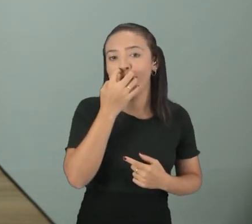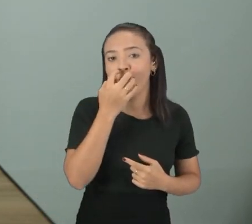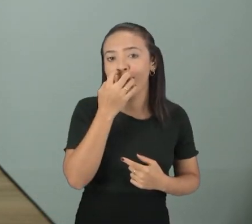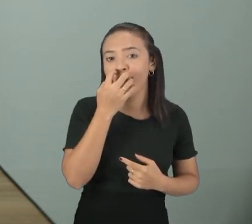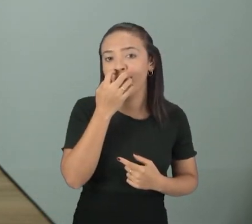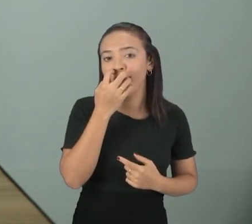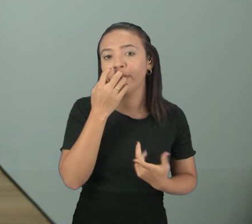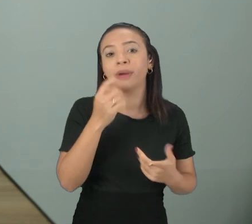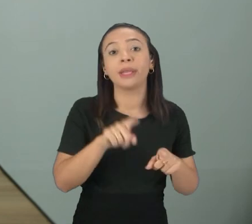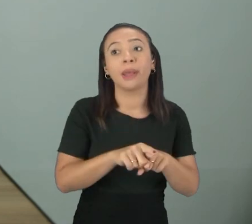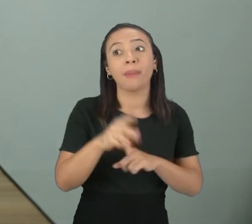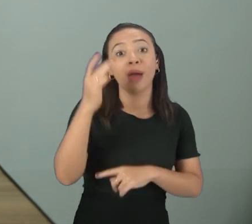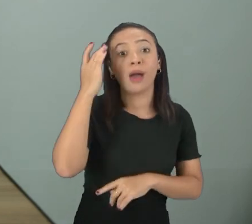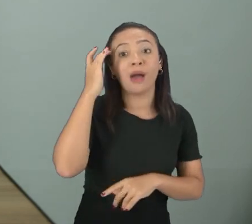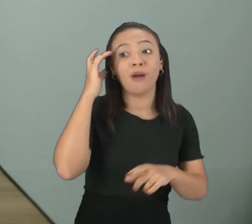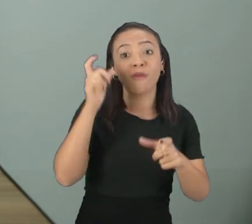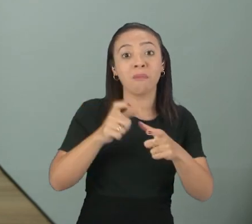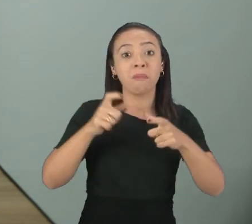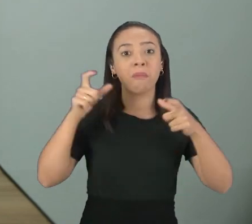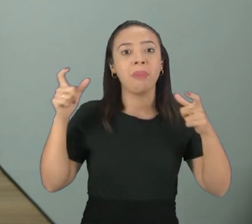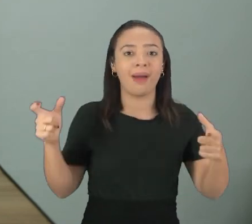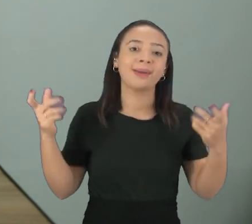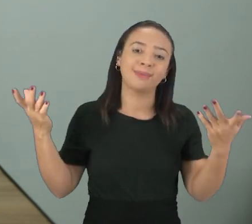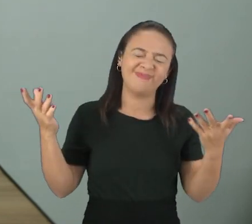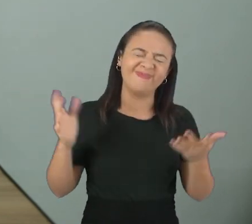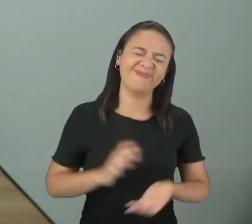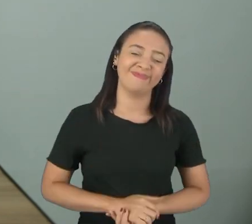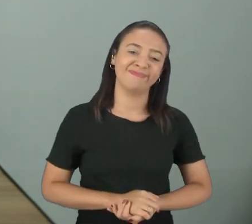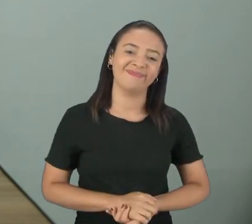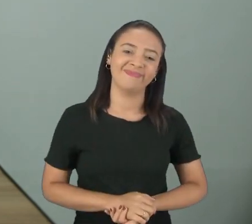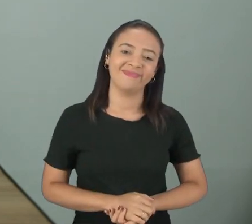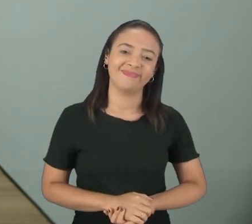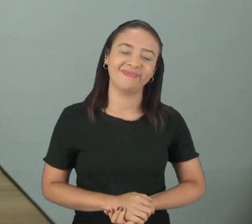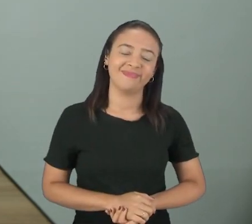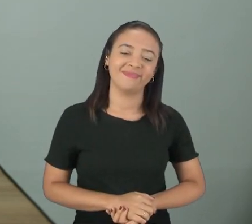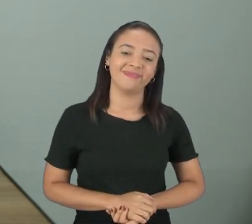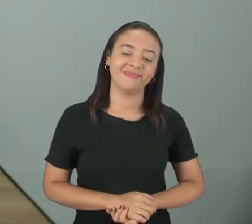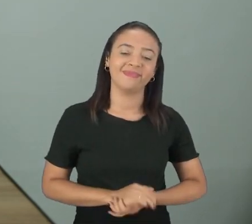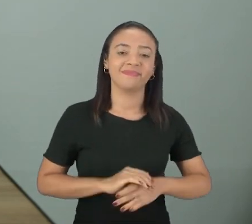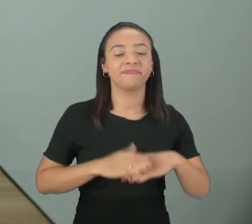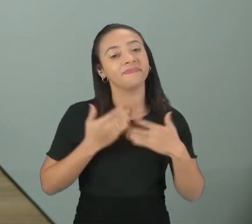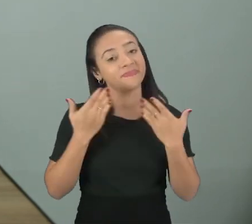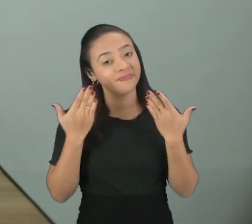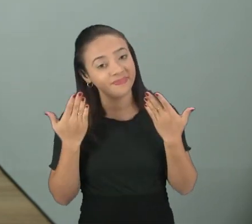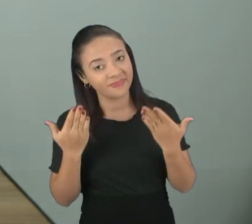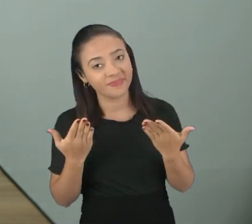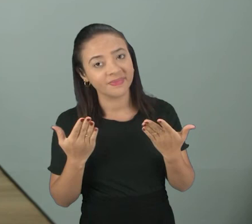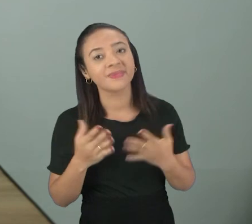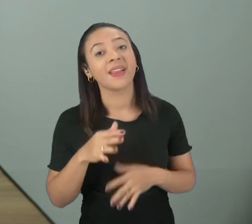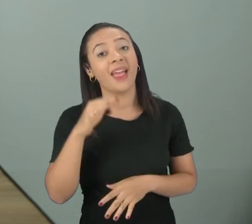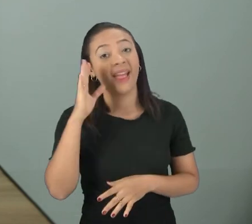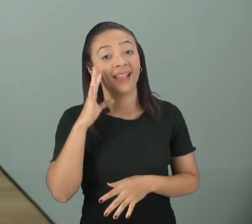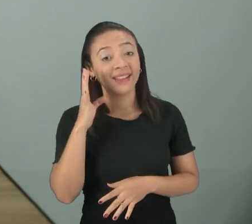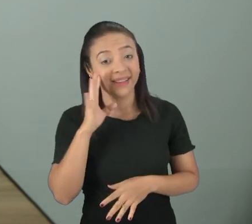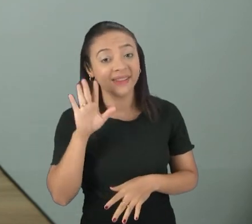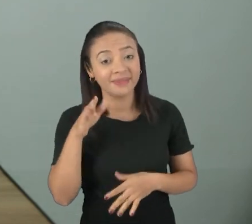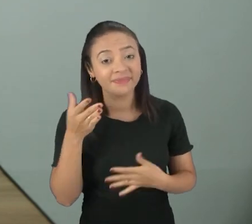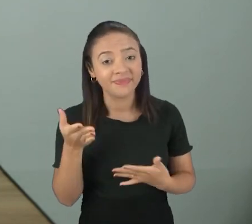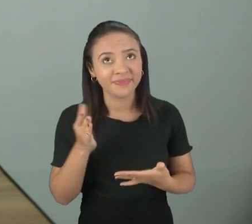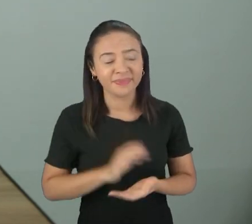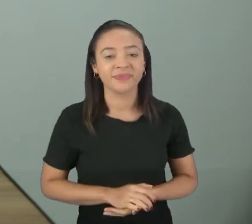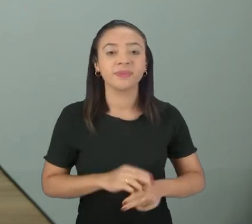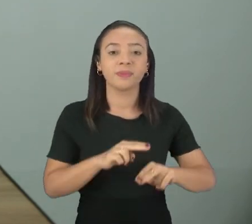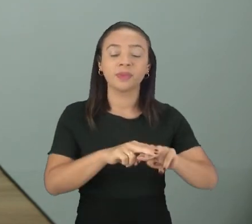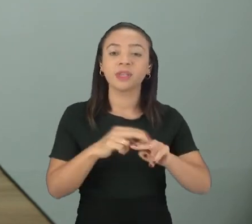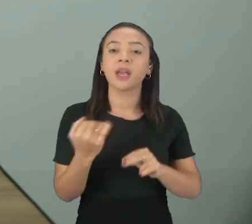e era maior, porque o reflexo estava ampliando, né, o tamanho dele real. Então, é muito interessante, por isso a gente tem